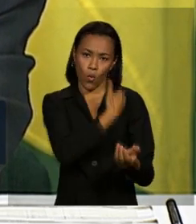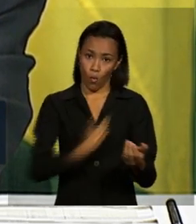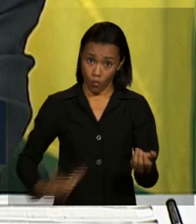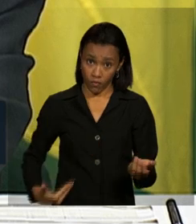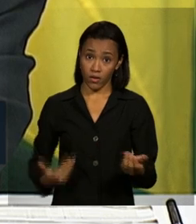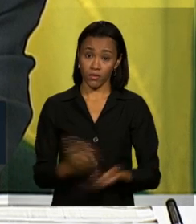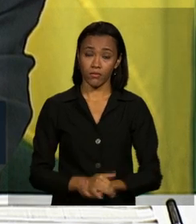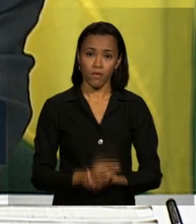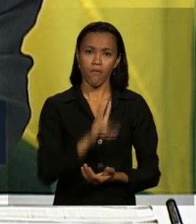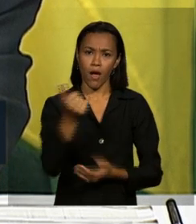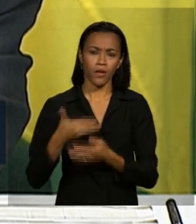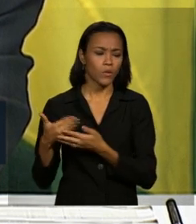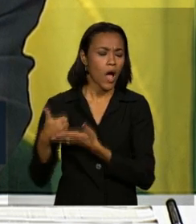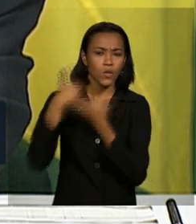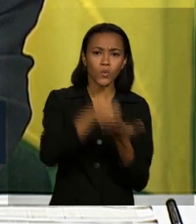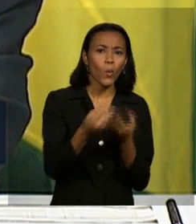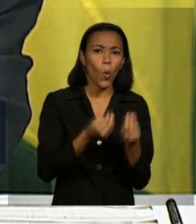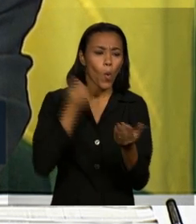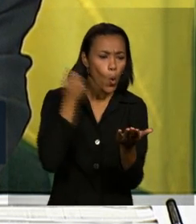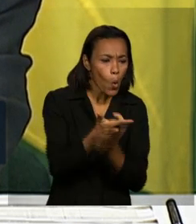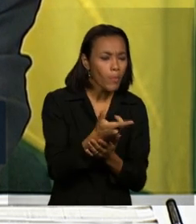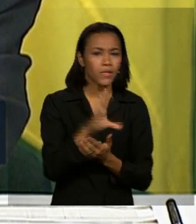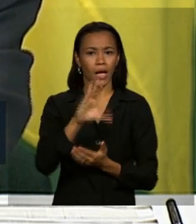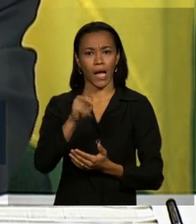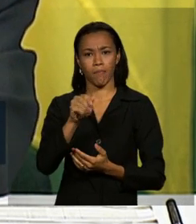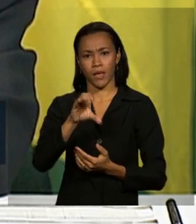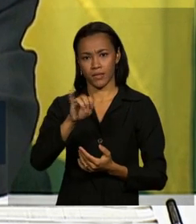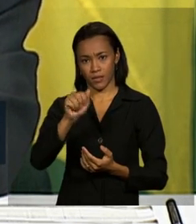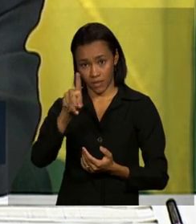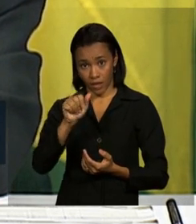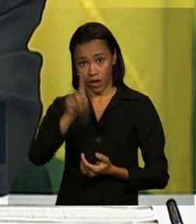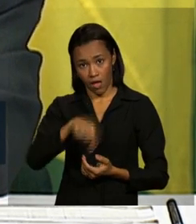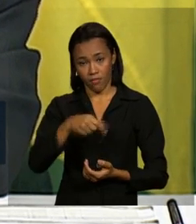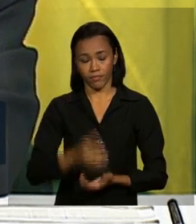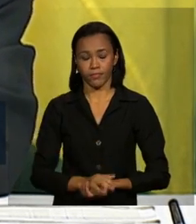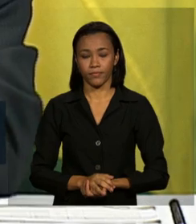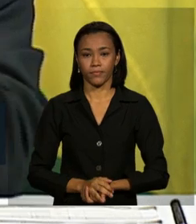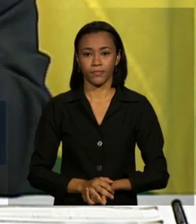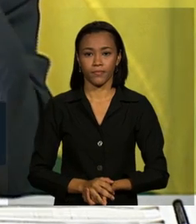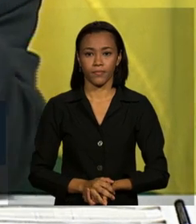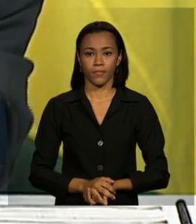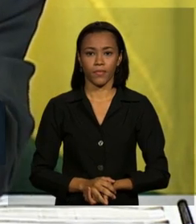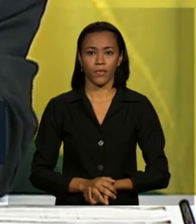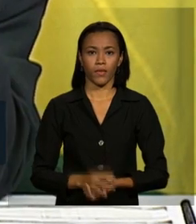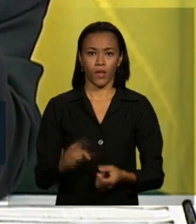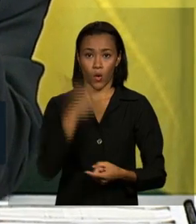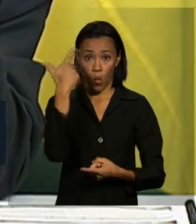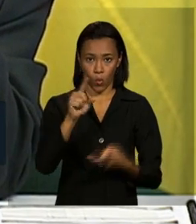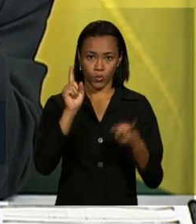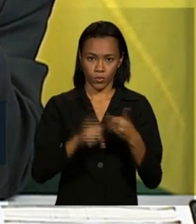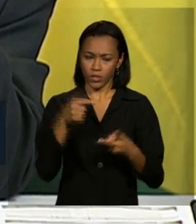entra naturalmente bancando a compra dessa capacidade né esse é um aspecto eh o outro aspecto que você